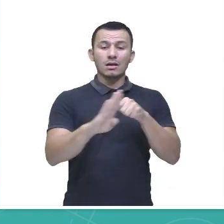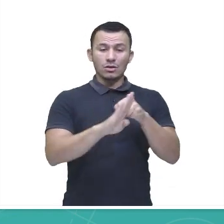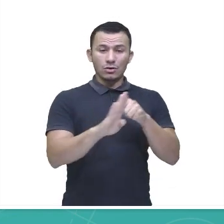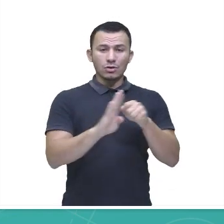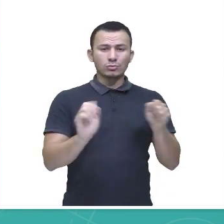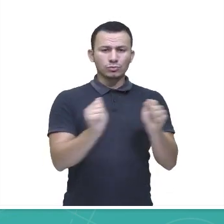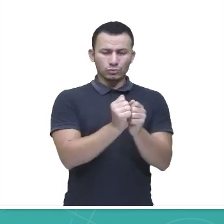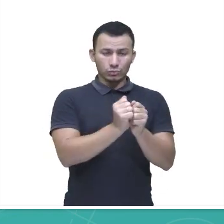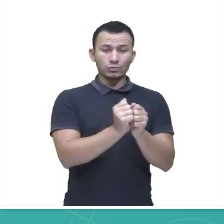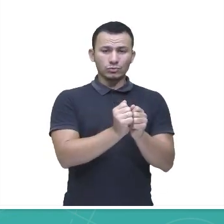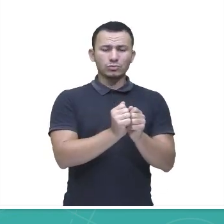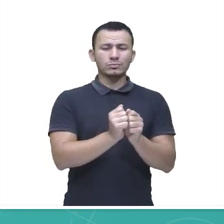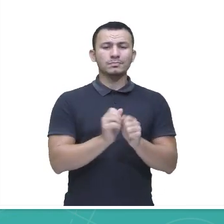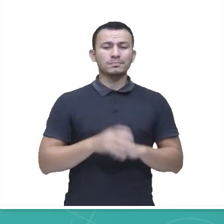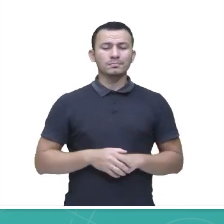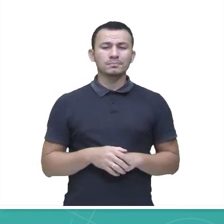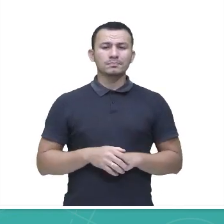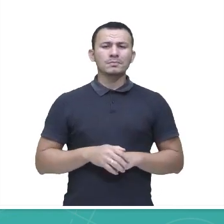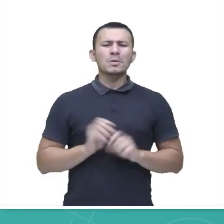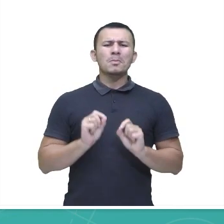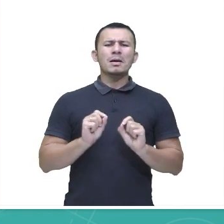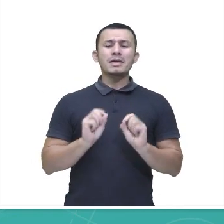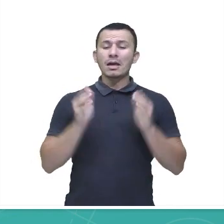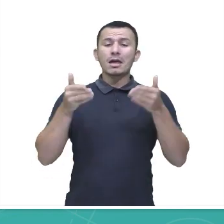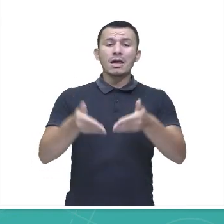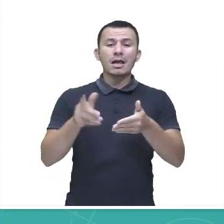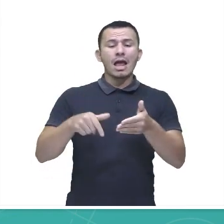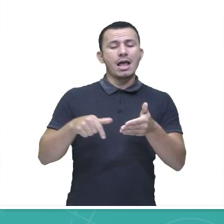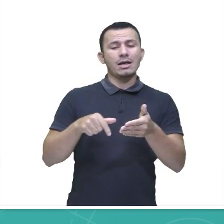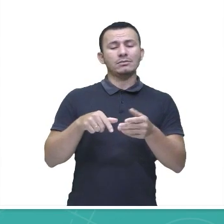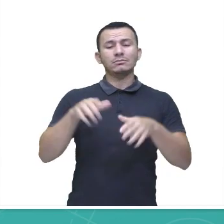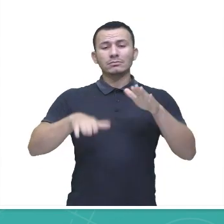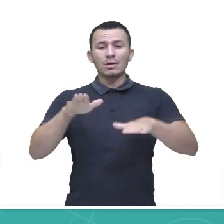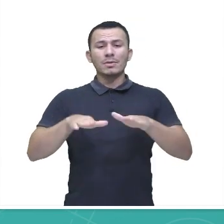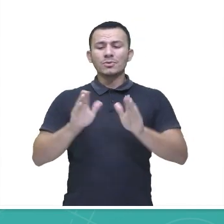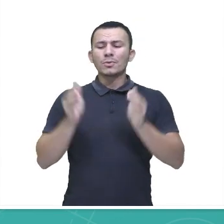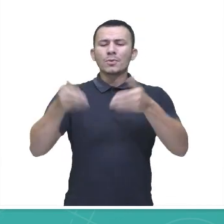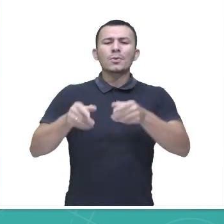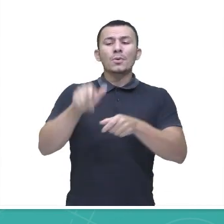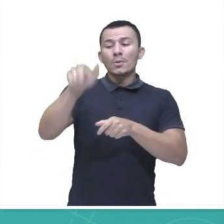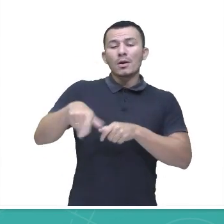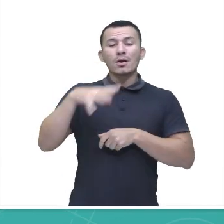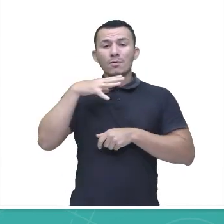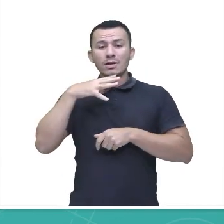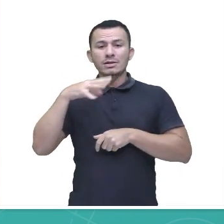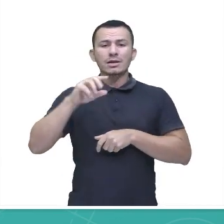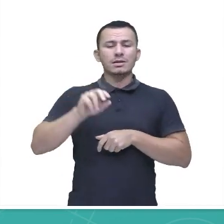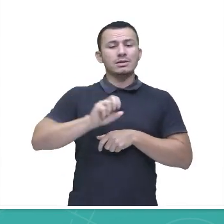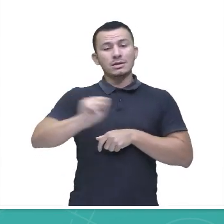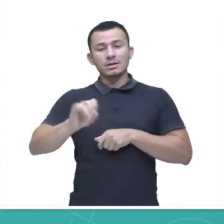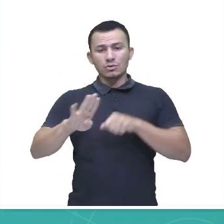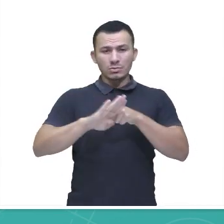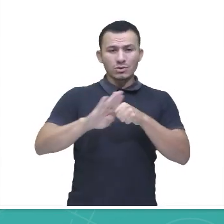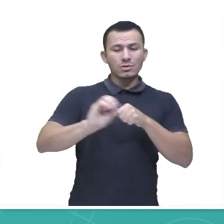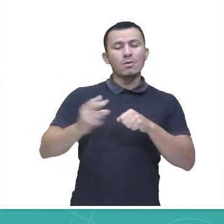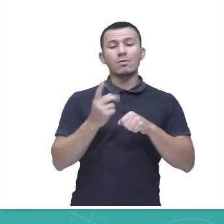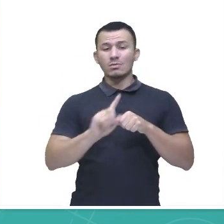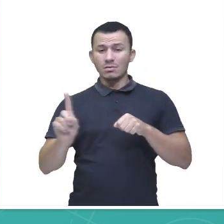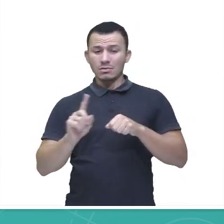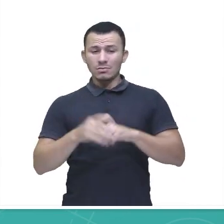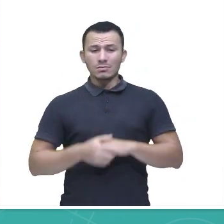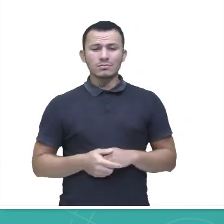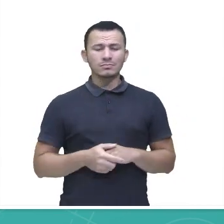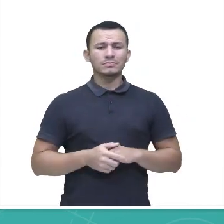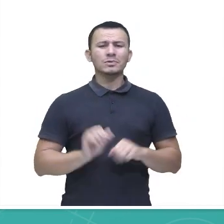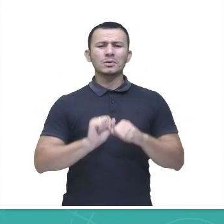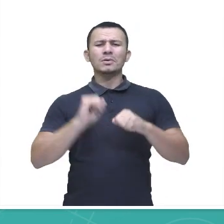substantivo para determinar ou indeterminar esse substantivo. O adjetivo, ele